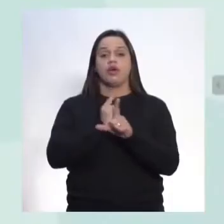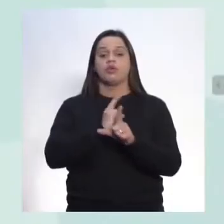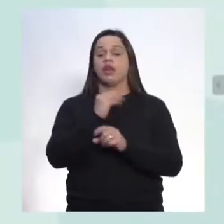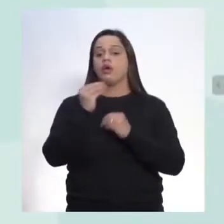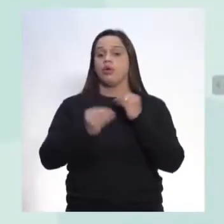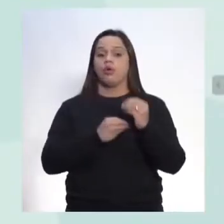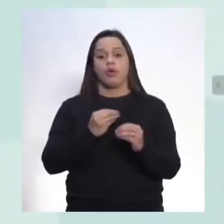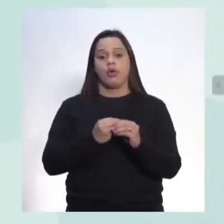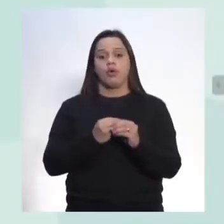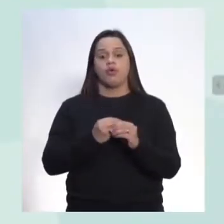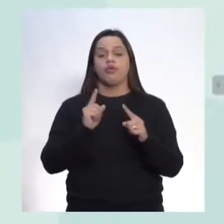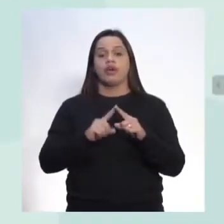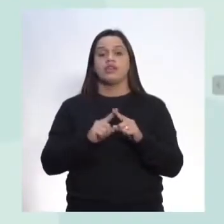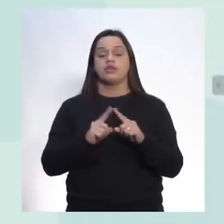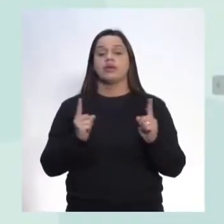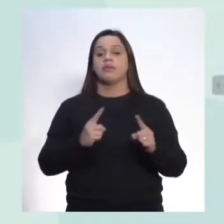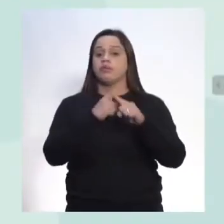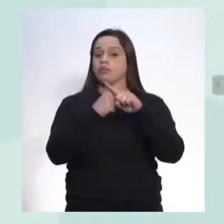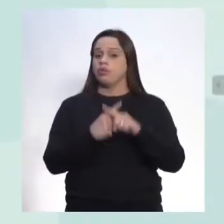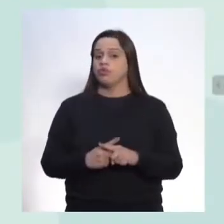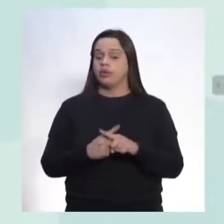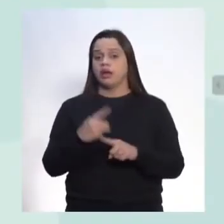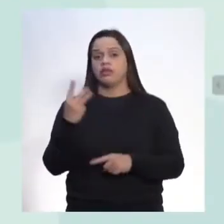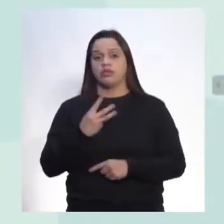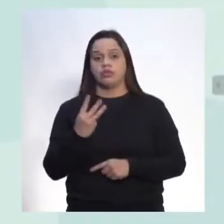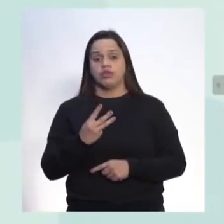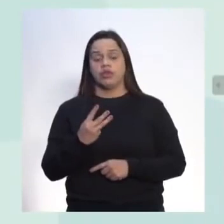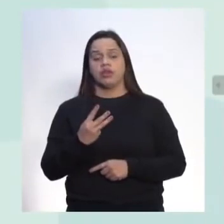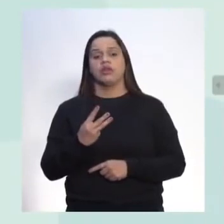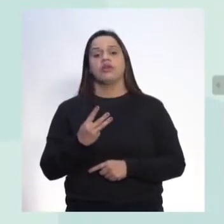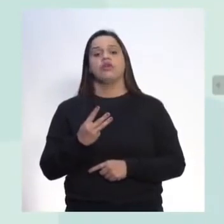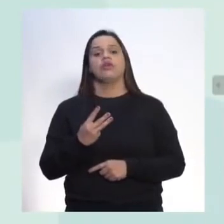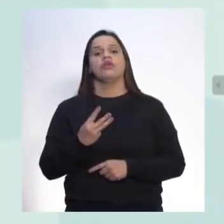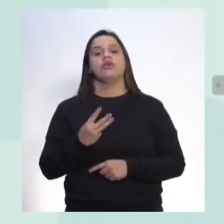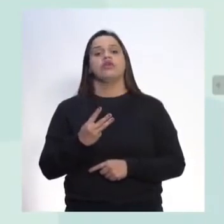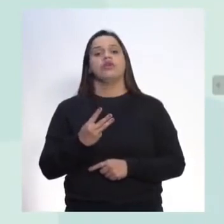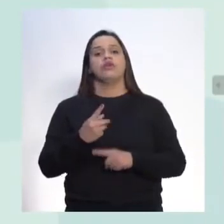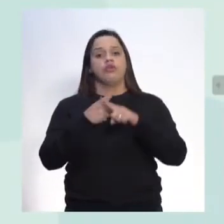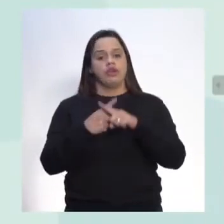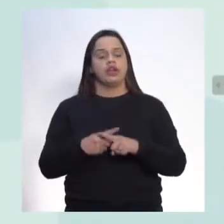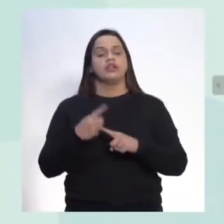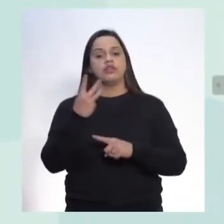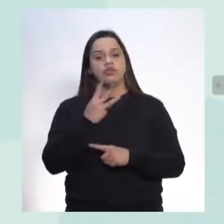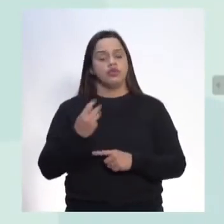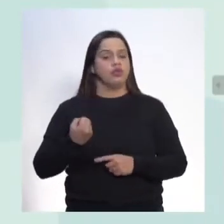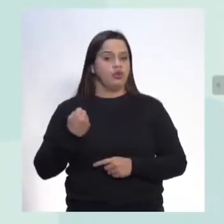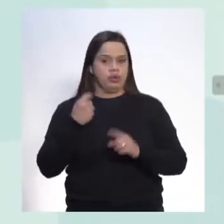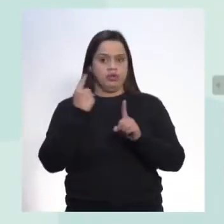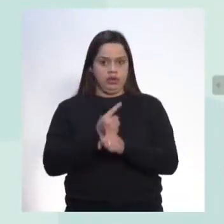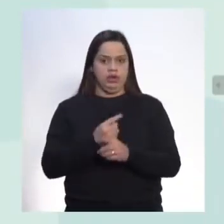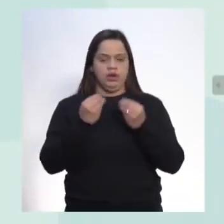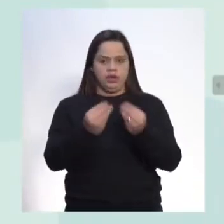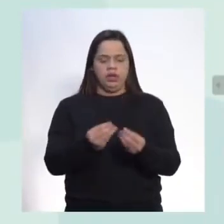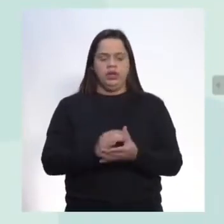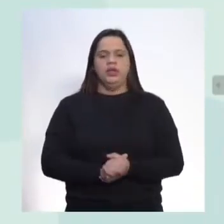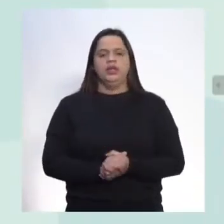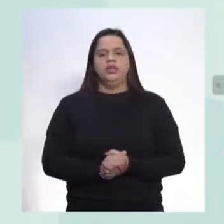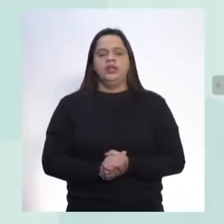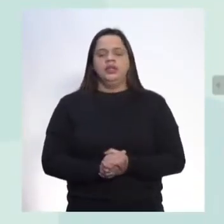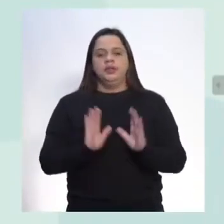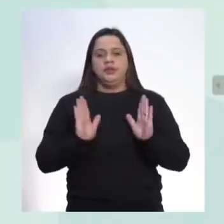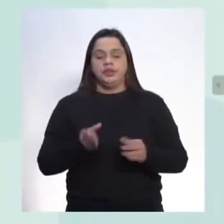quê? Fazendo a multiplicação do 3 vezes esse valor que foi dado. Então aqui